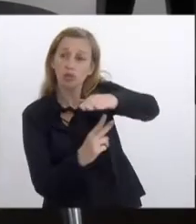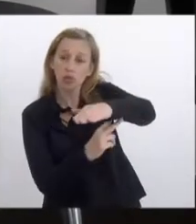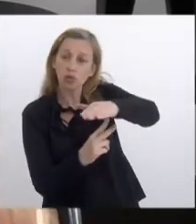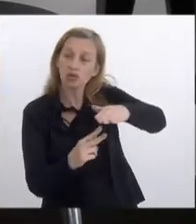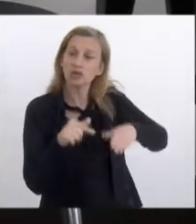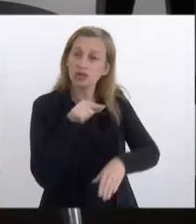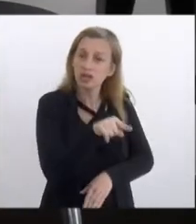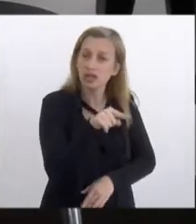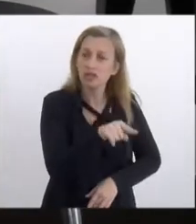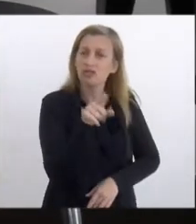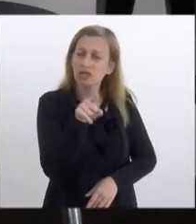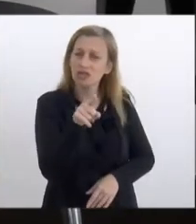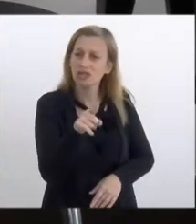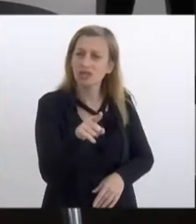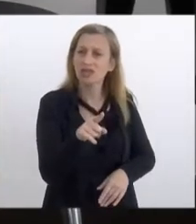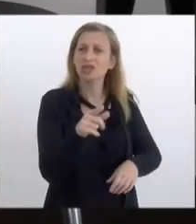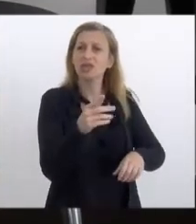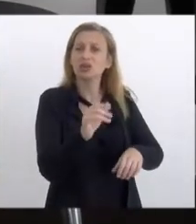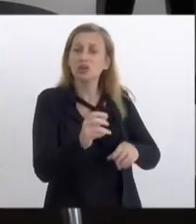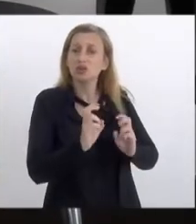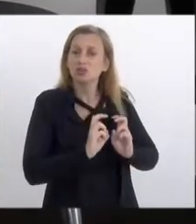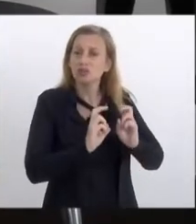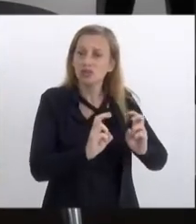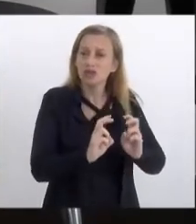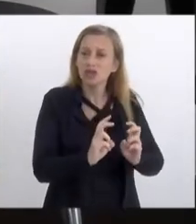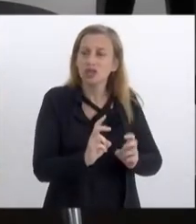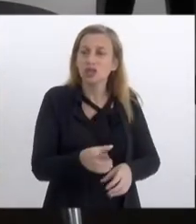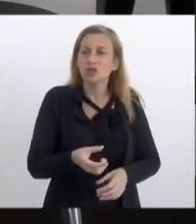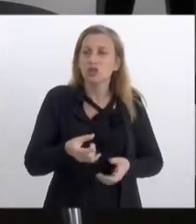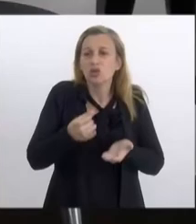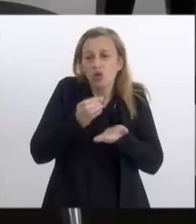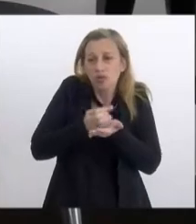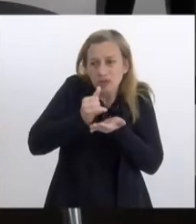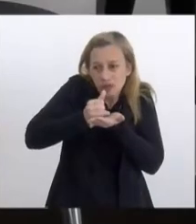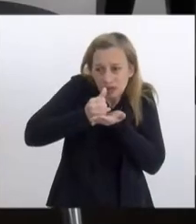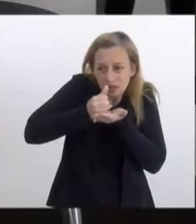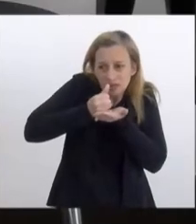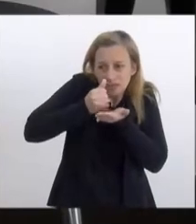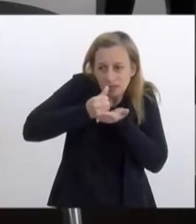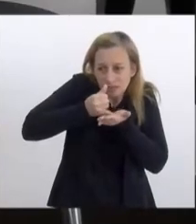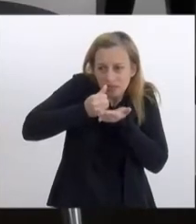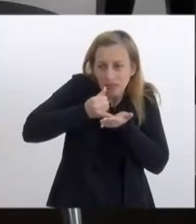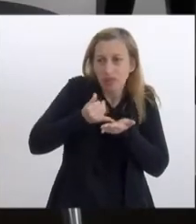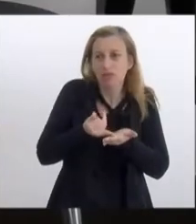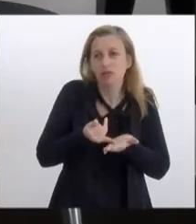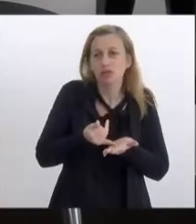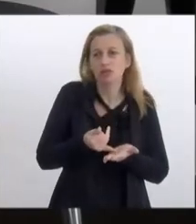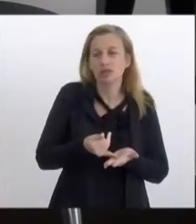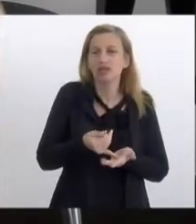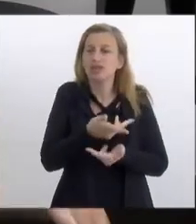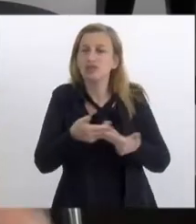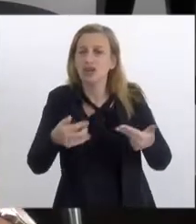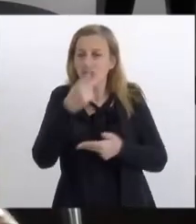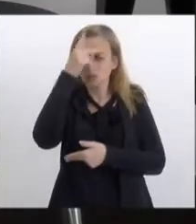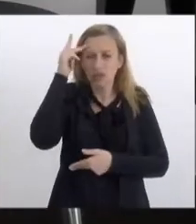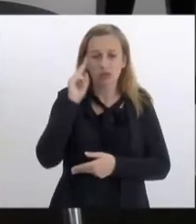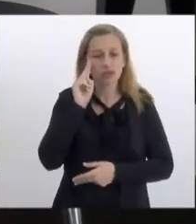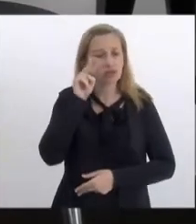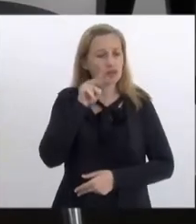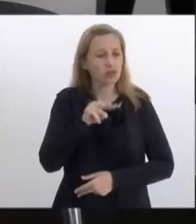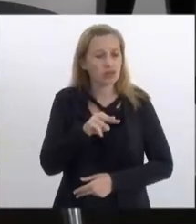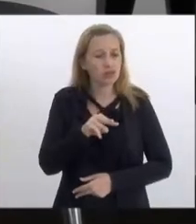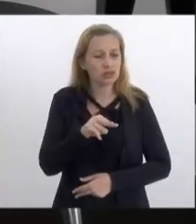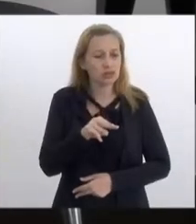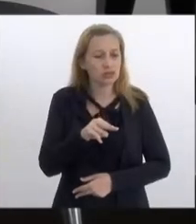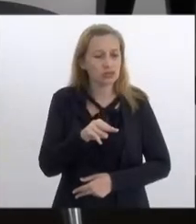sei o que é você estar numa linha de ferro agora, com um copo de crack na mão, né? E muitas pessoas olham para